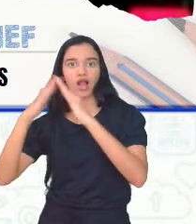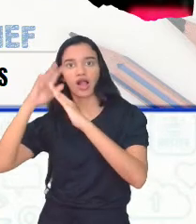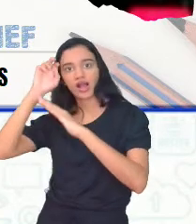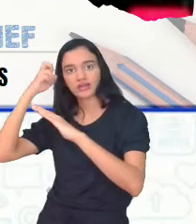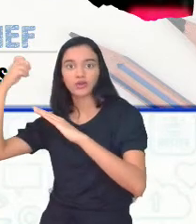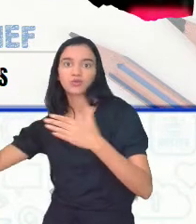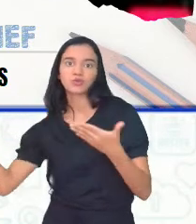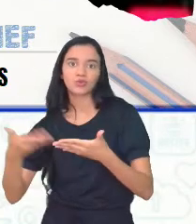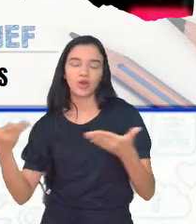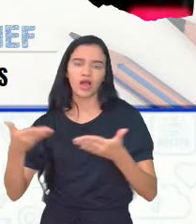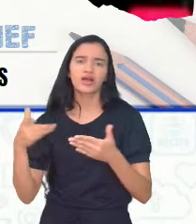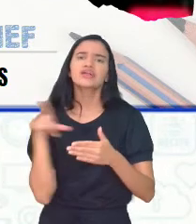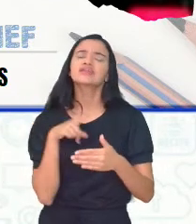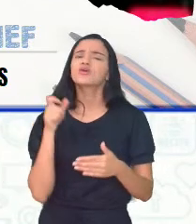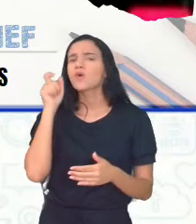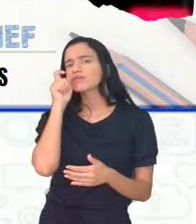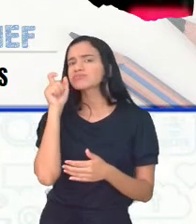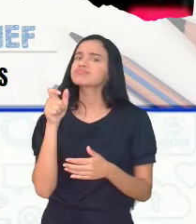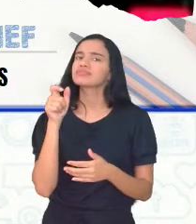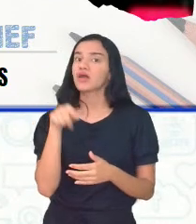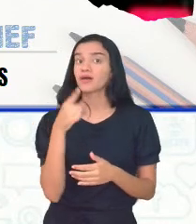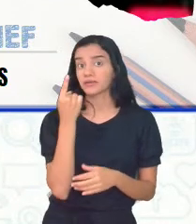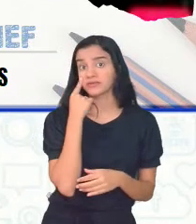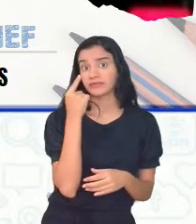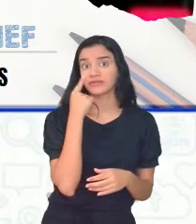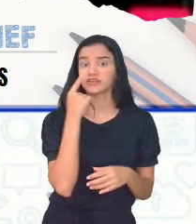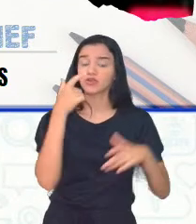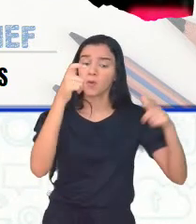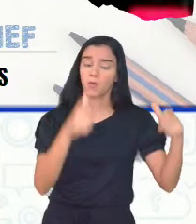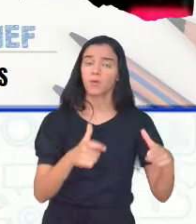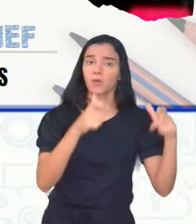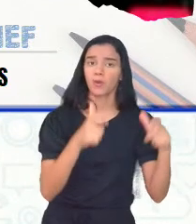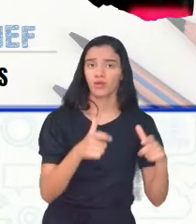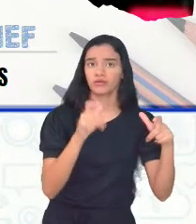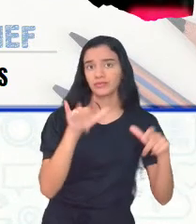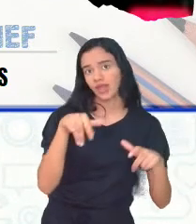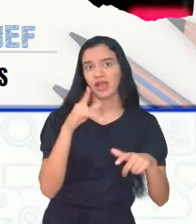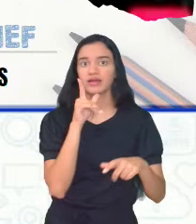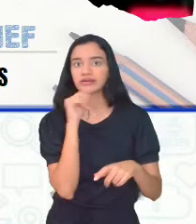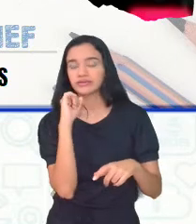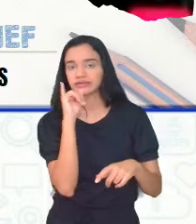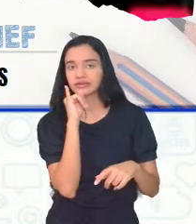cultura. E tem uma coisa interessante, veja, um local que